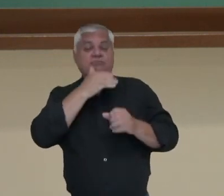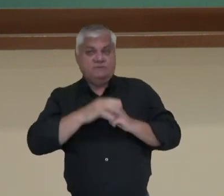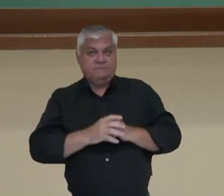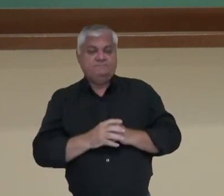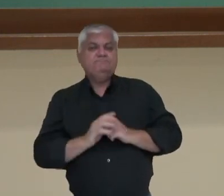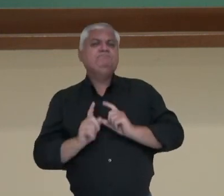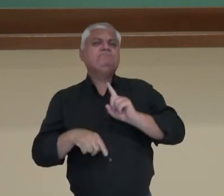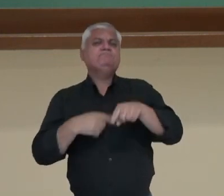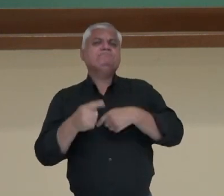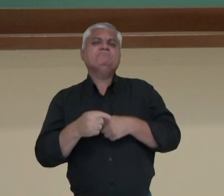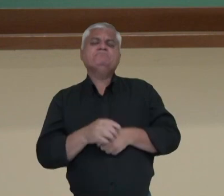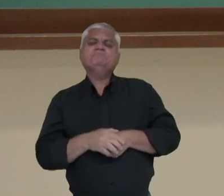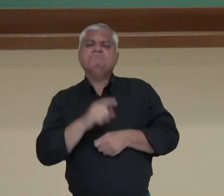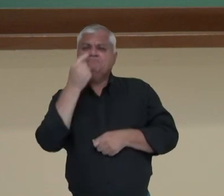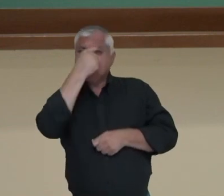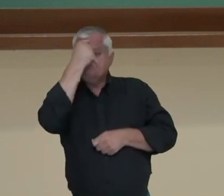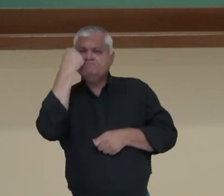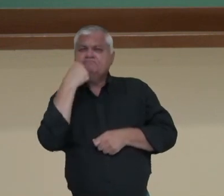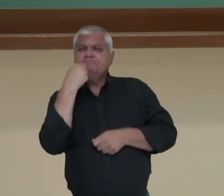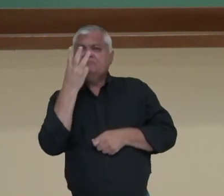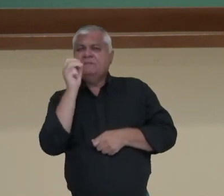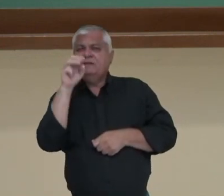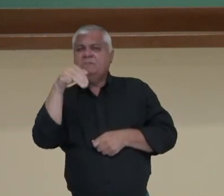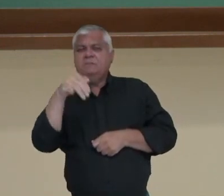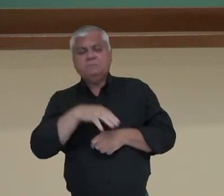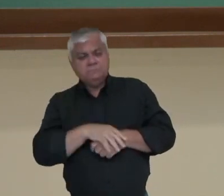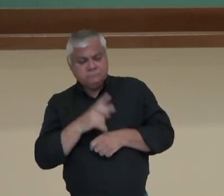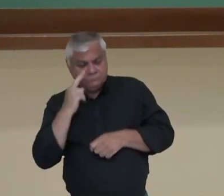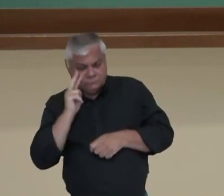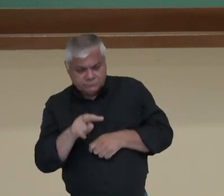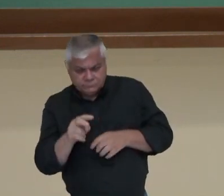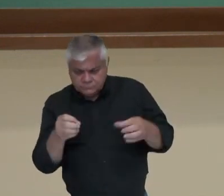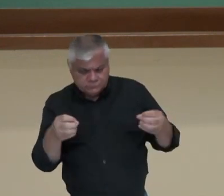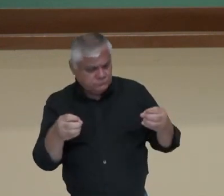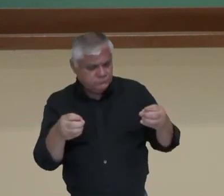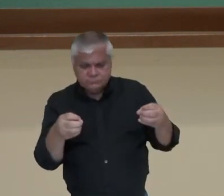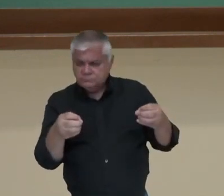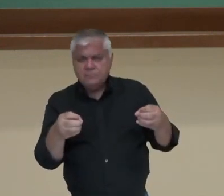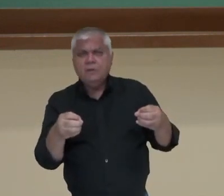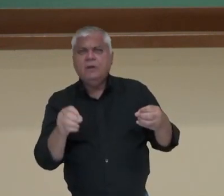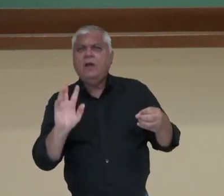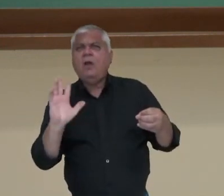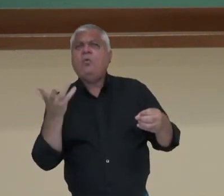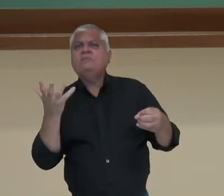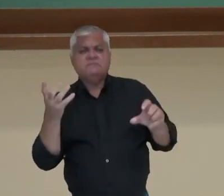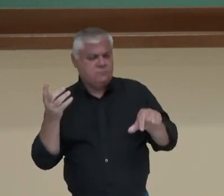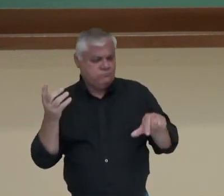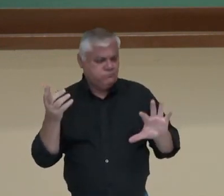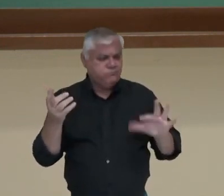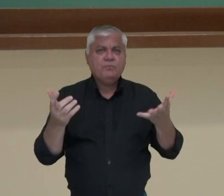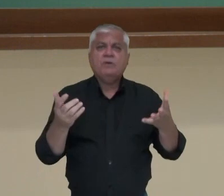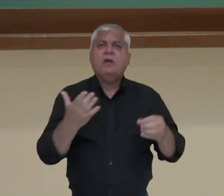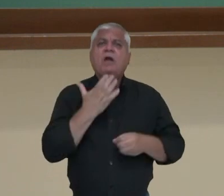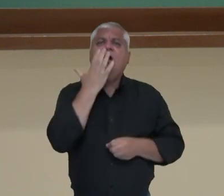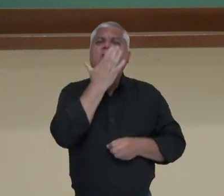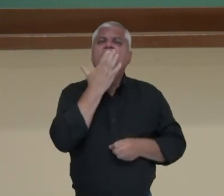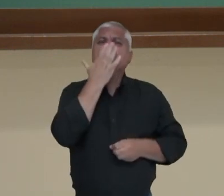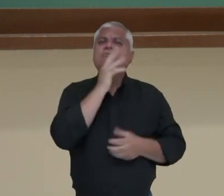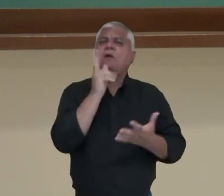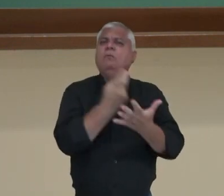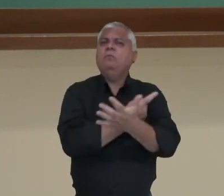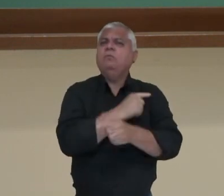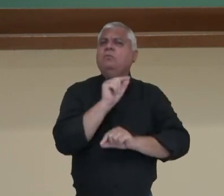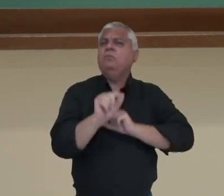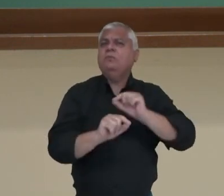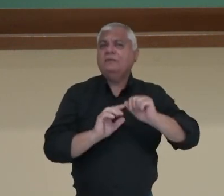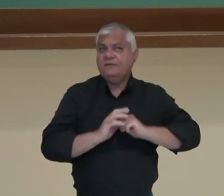experimento, observe cerca de 30 minutos depois, tá? E explique, né, qual será o papel do açúcar no experimento,